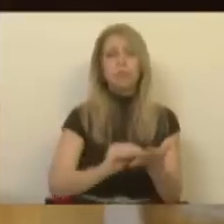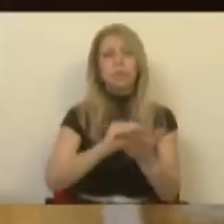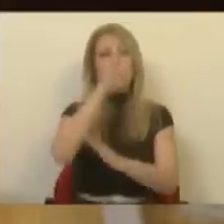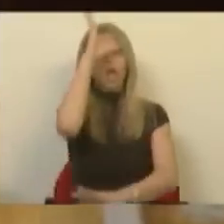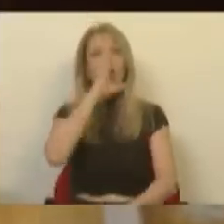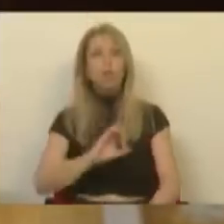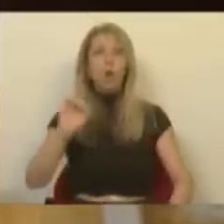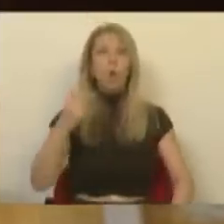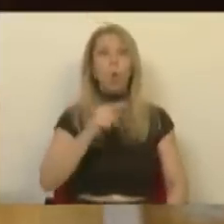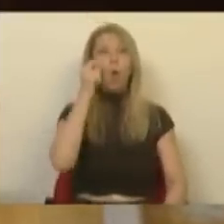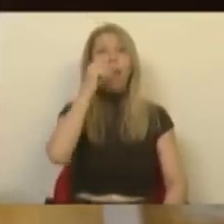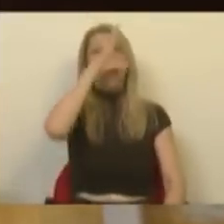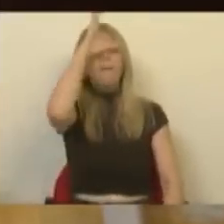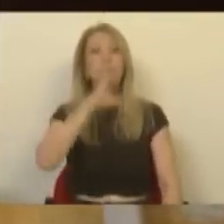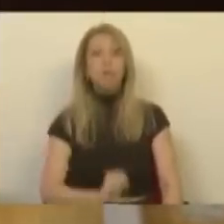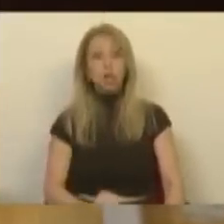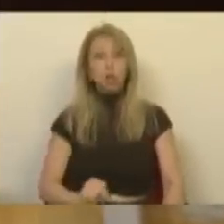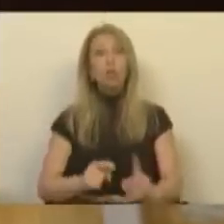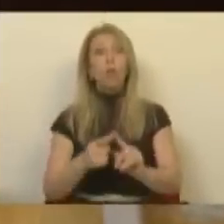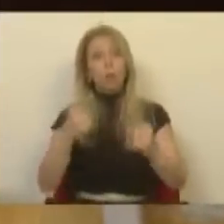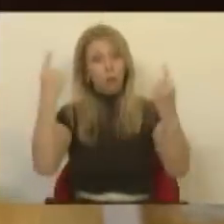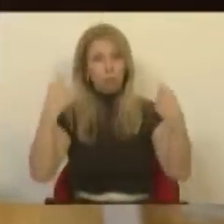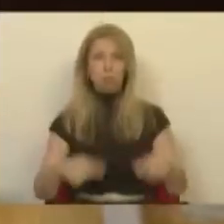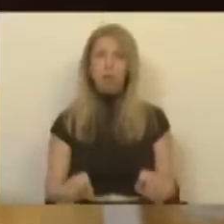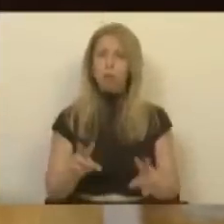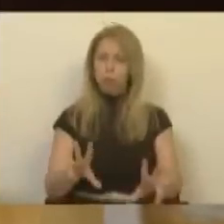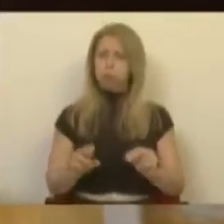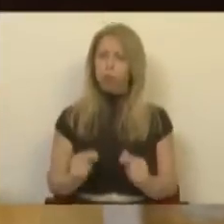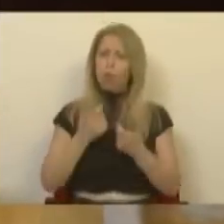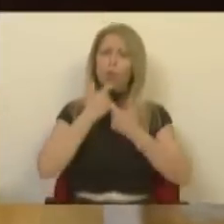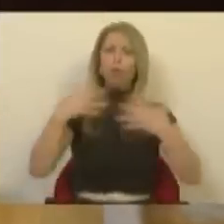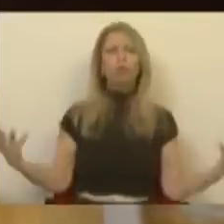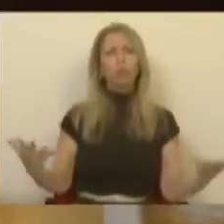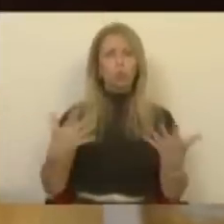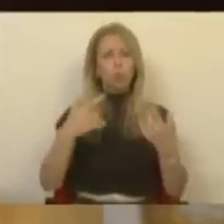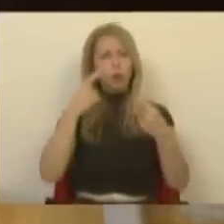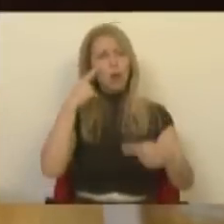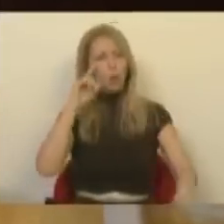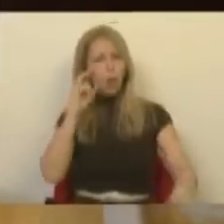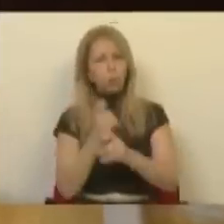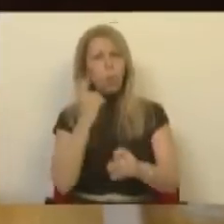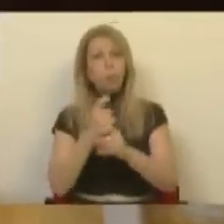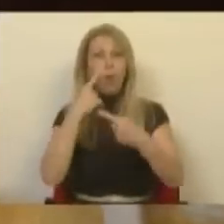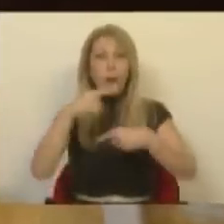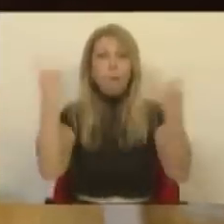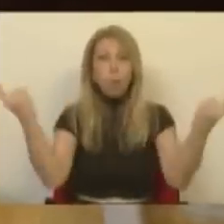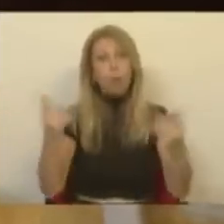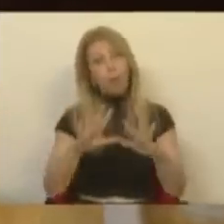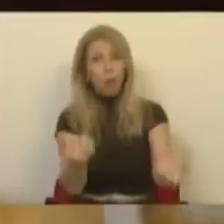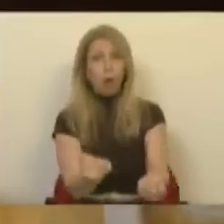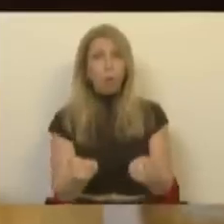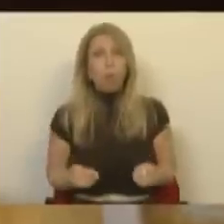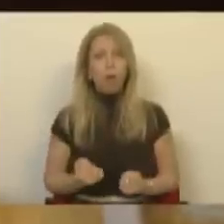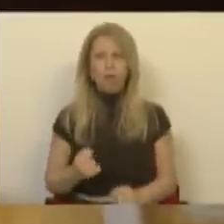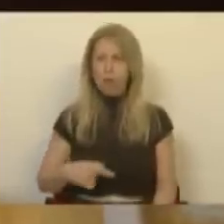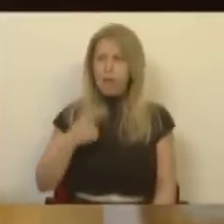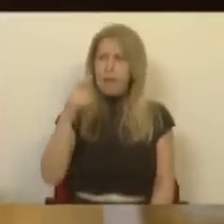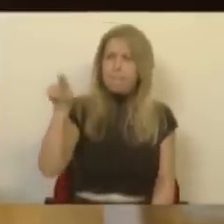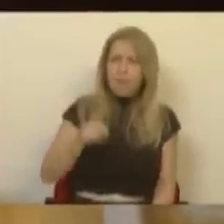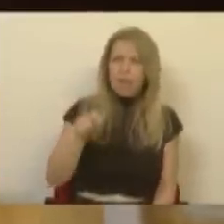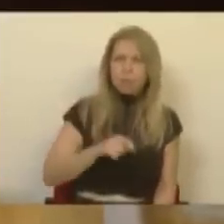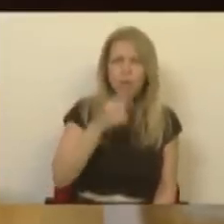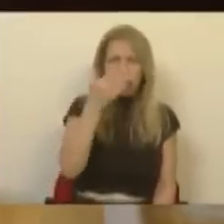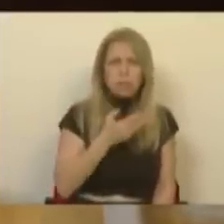à prova de bala para os curtinhos e o público e poupava-nos a este desembaraços vezes após meses dia após dia semana após semana